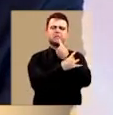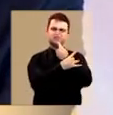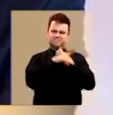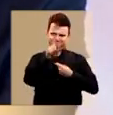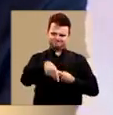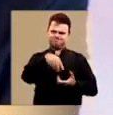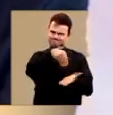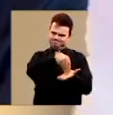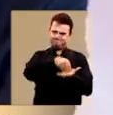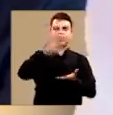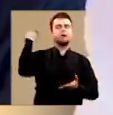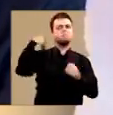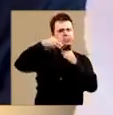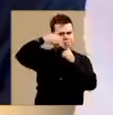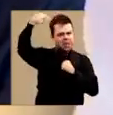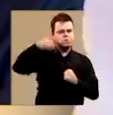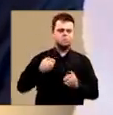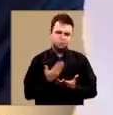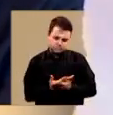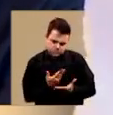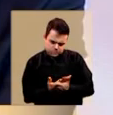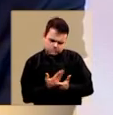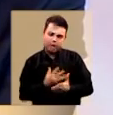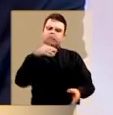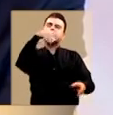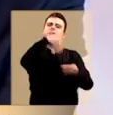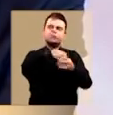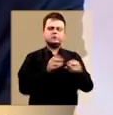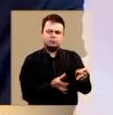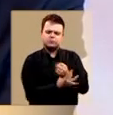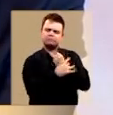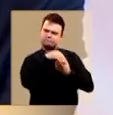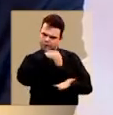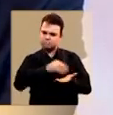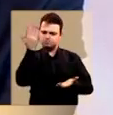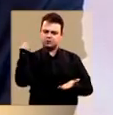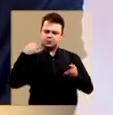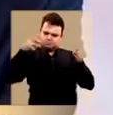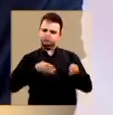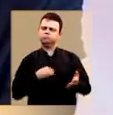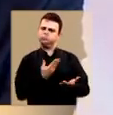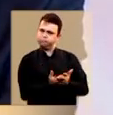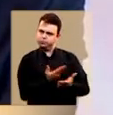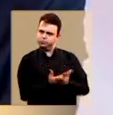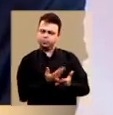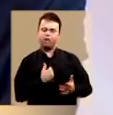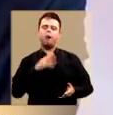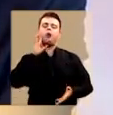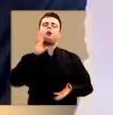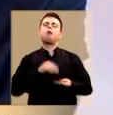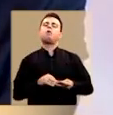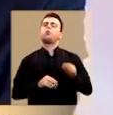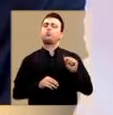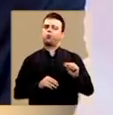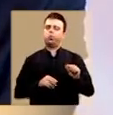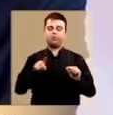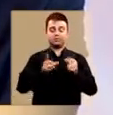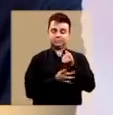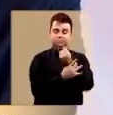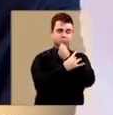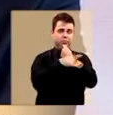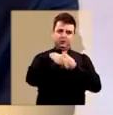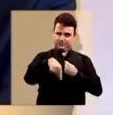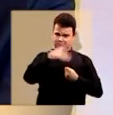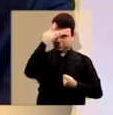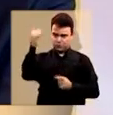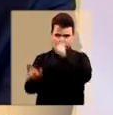mestrado. Eu queria entender um pouco o racismo institucional na segurança pública. A conclusão que eu chego é que o sistema de segurança pública não